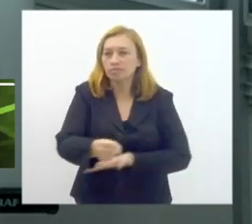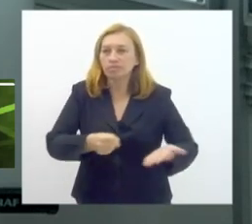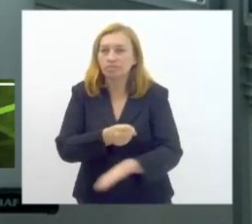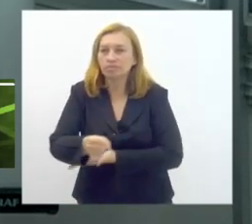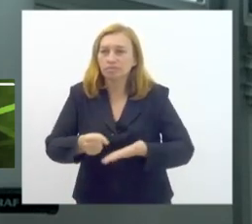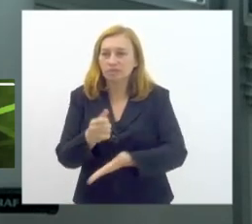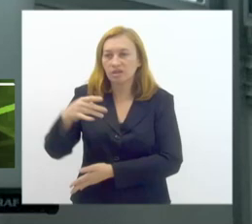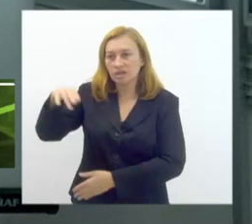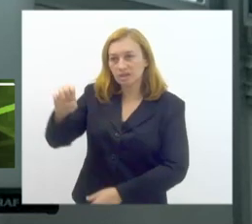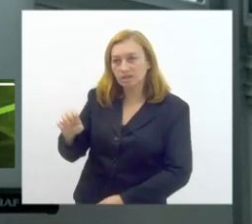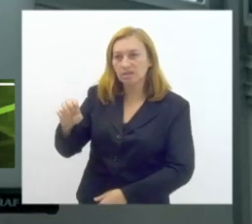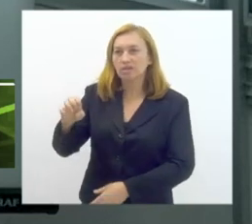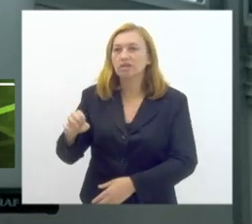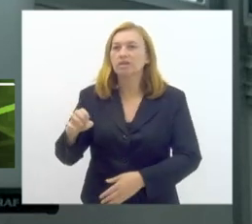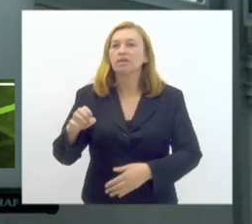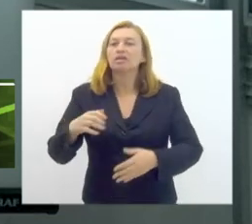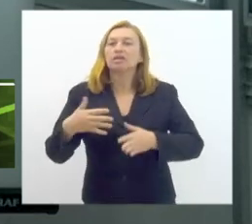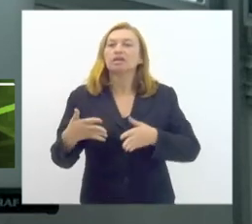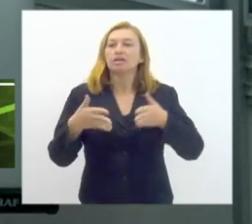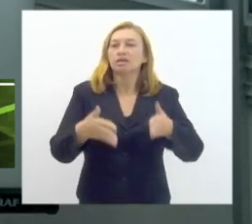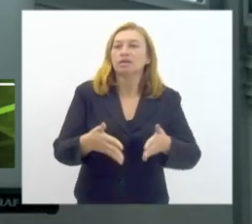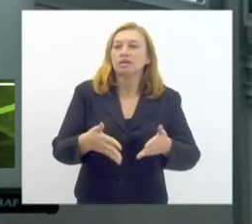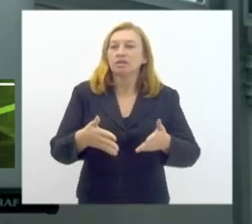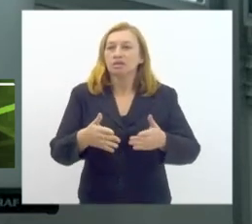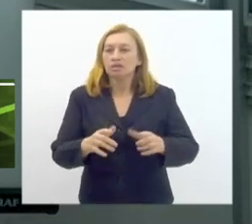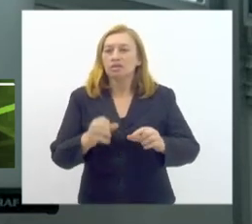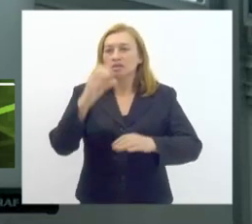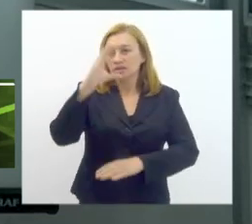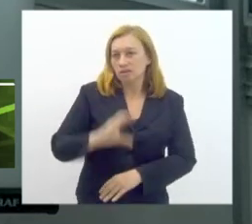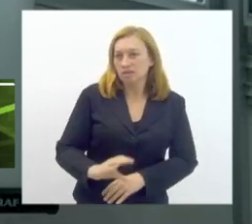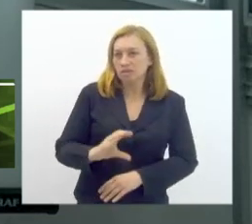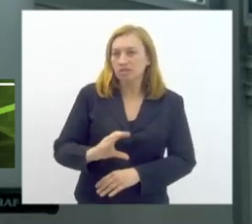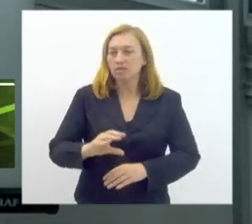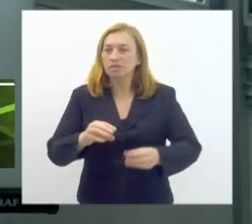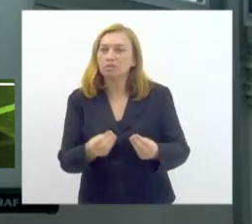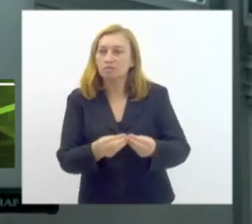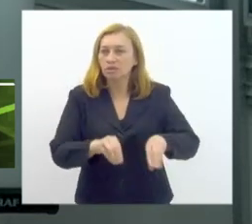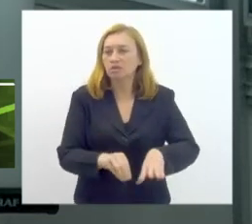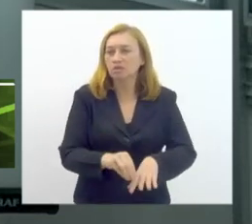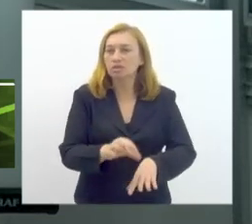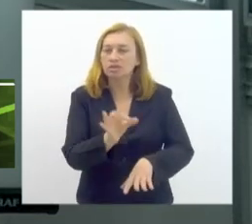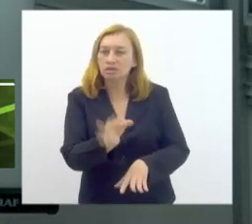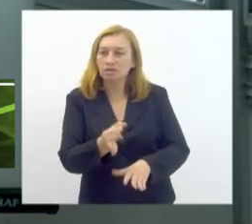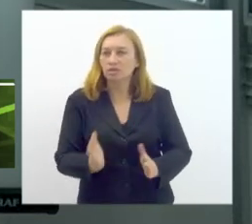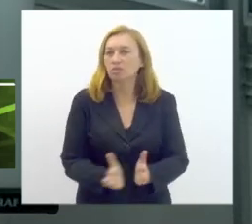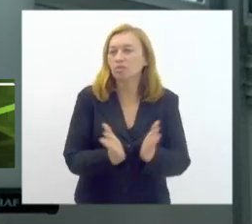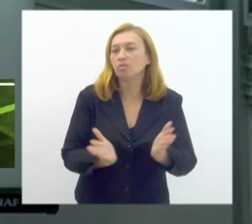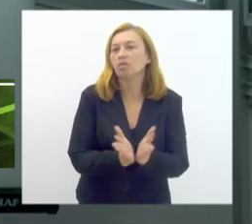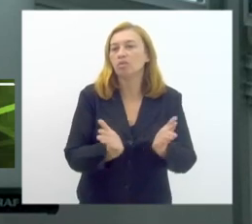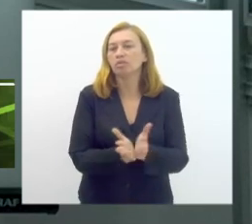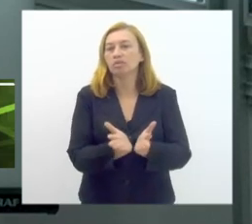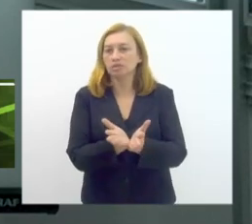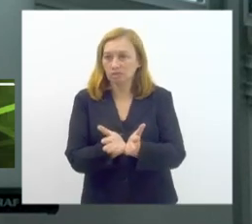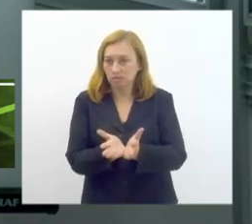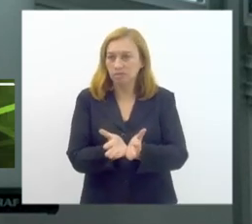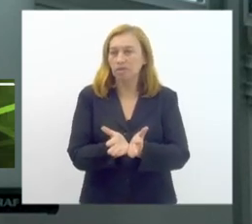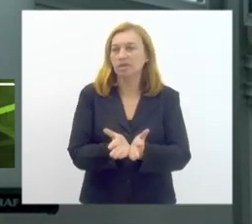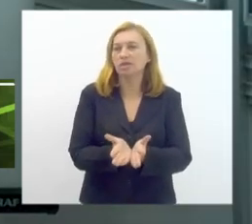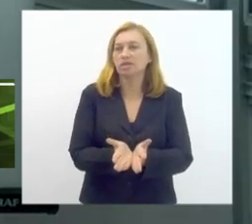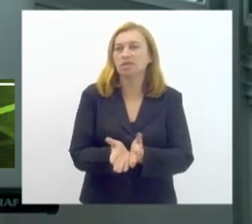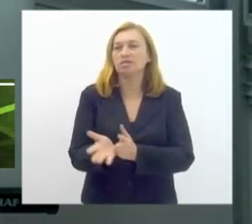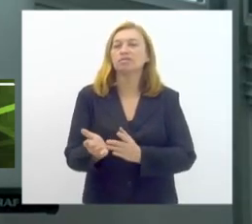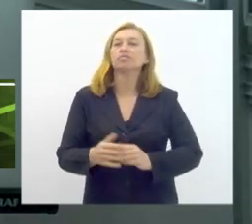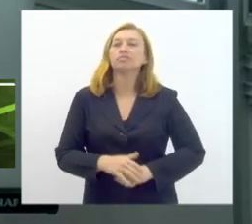Conleste, direcionado a combater a invisibilidade do cidadão, que afeta principalmente a população em situação de vulnerabilidade